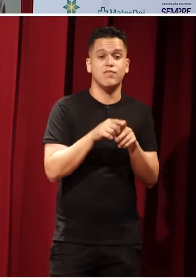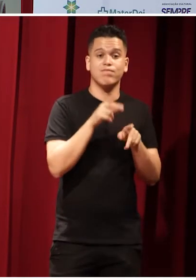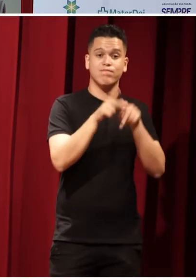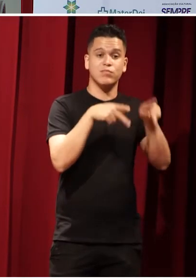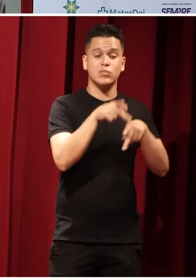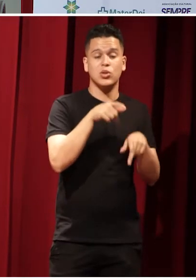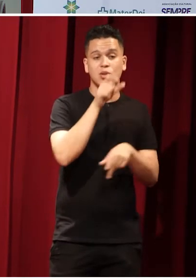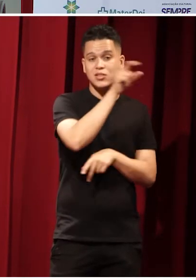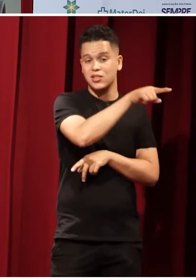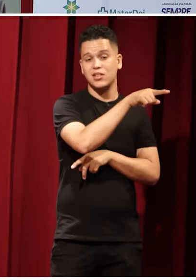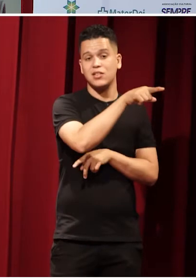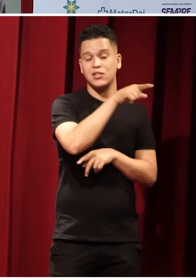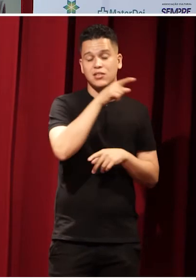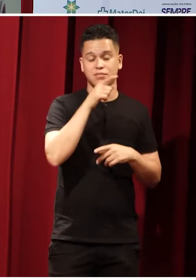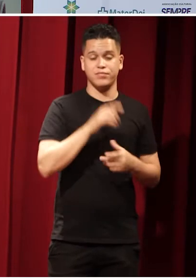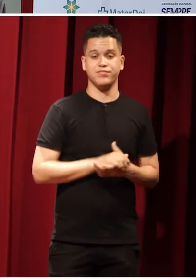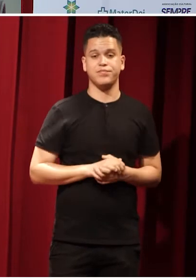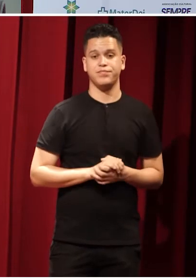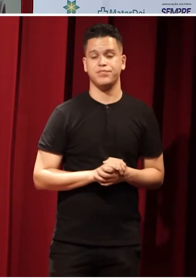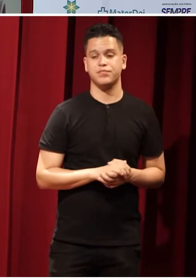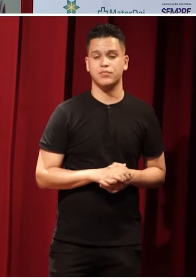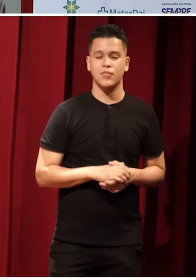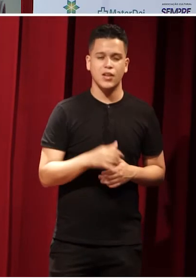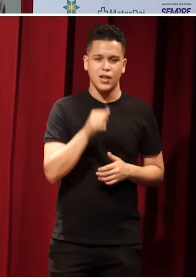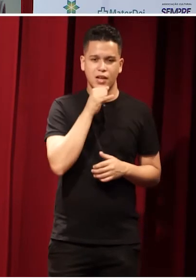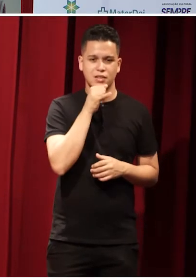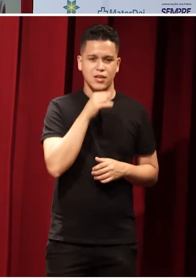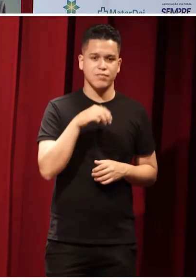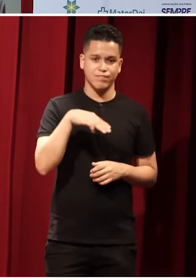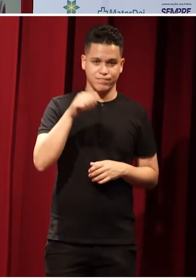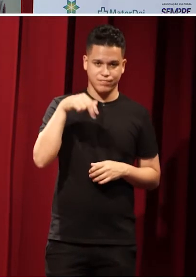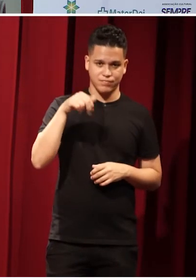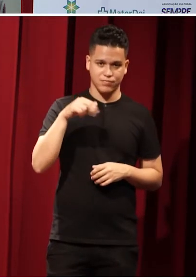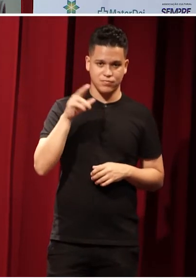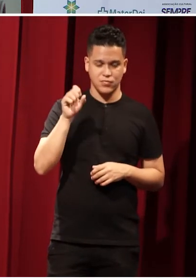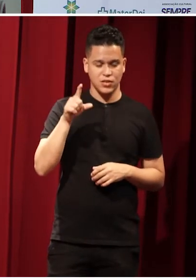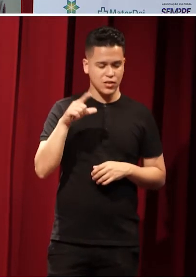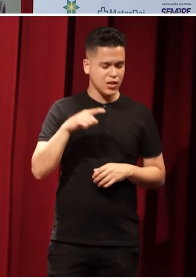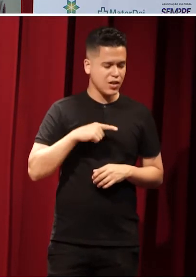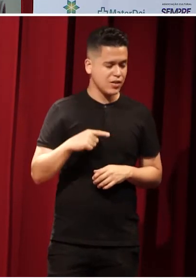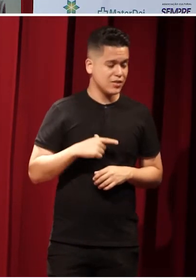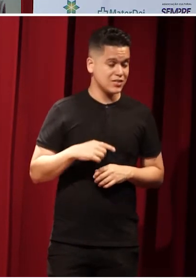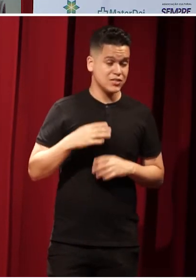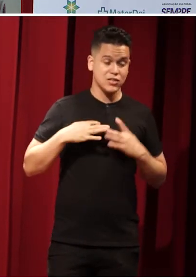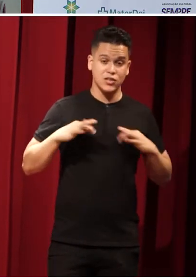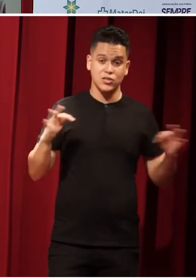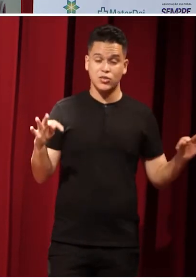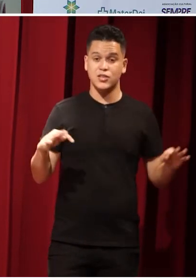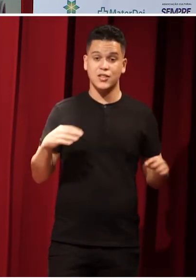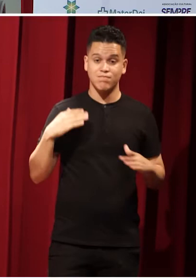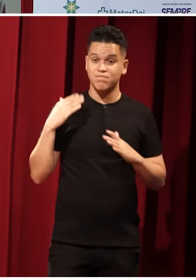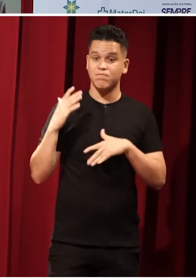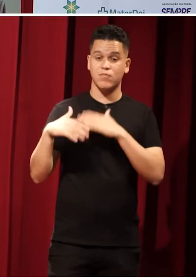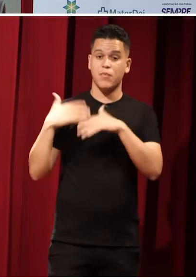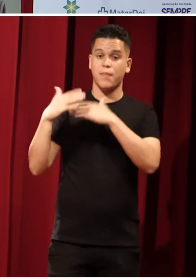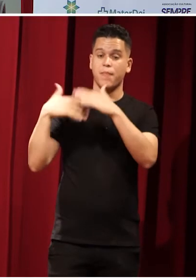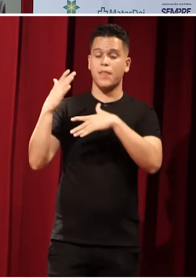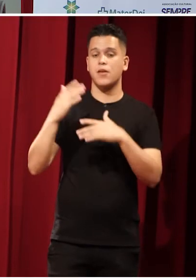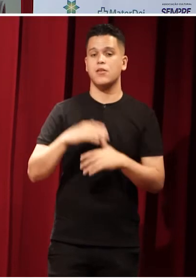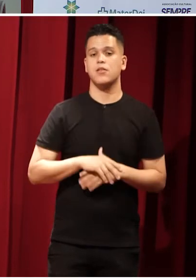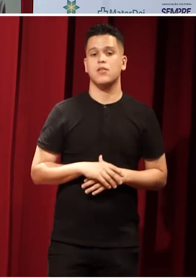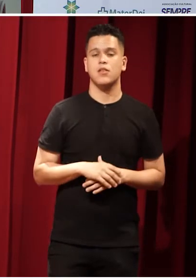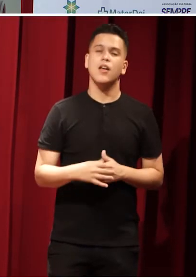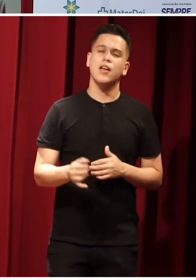por exemplo, é um lugar de alta tecnologia. Por exemplo,